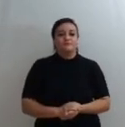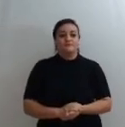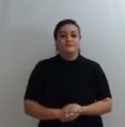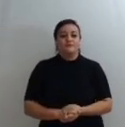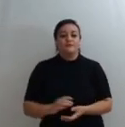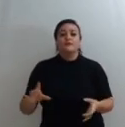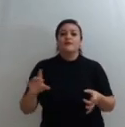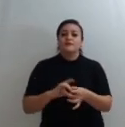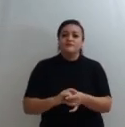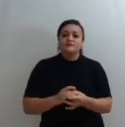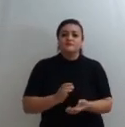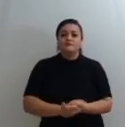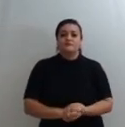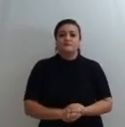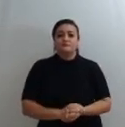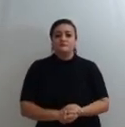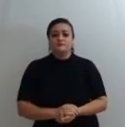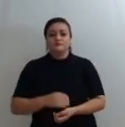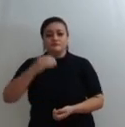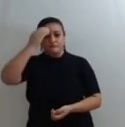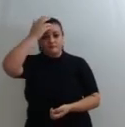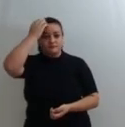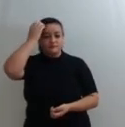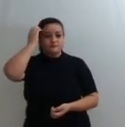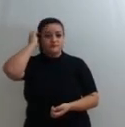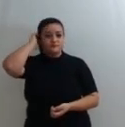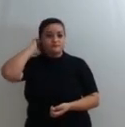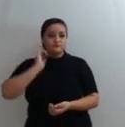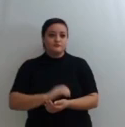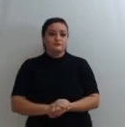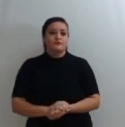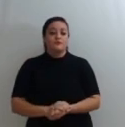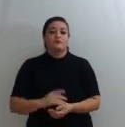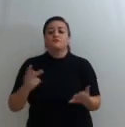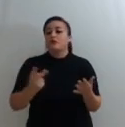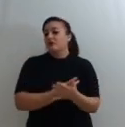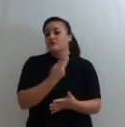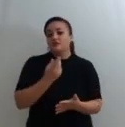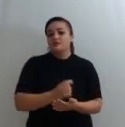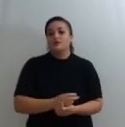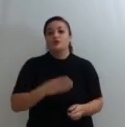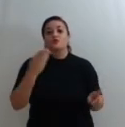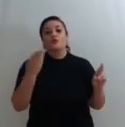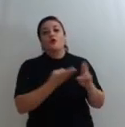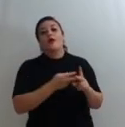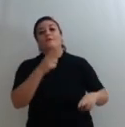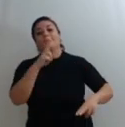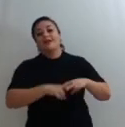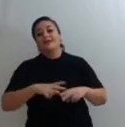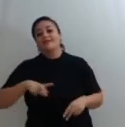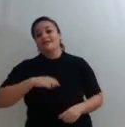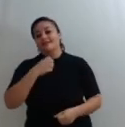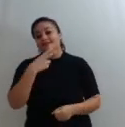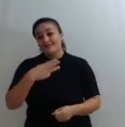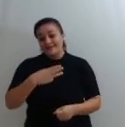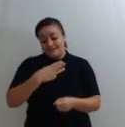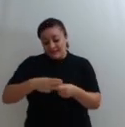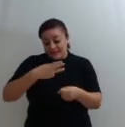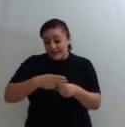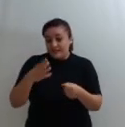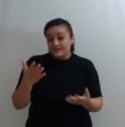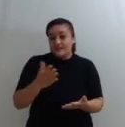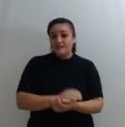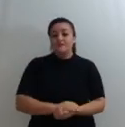pelo menos as particularidades básicas. O que tem acontecendo? O réu está preso hoje há 3 anos e eu sei que não